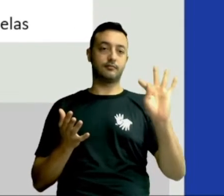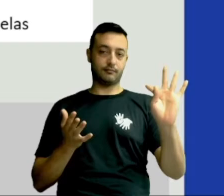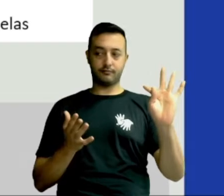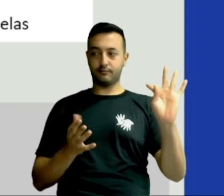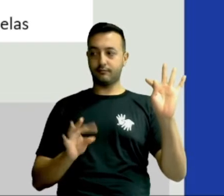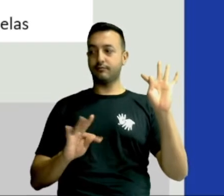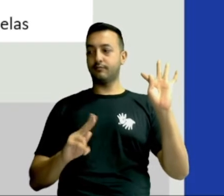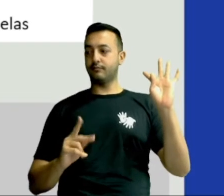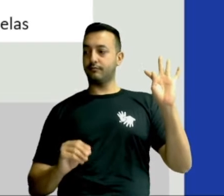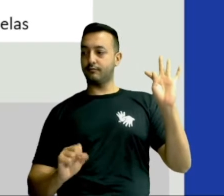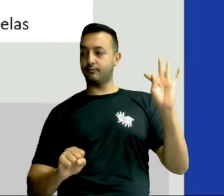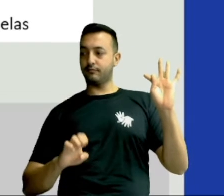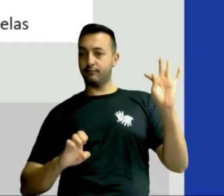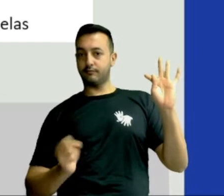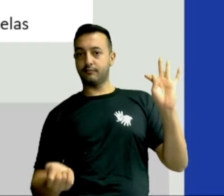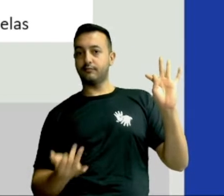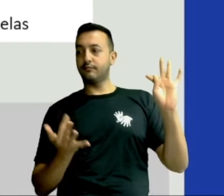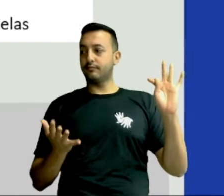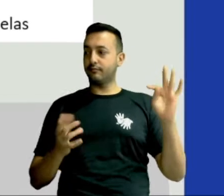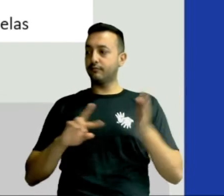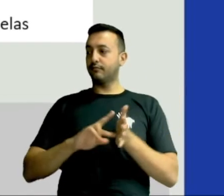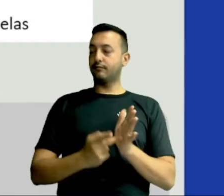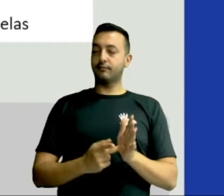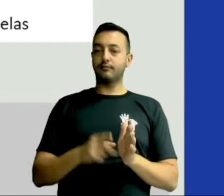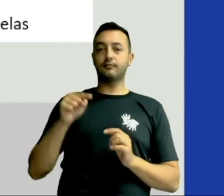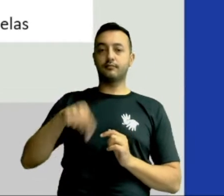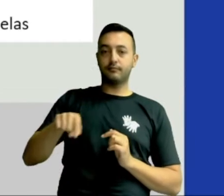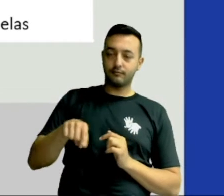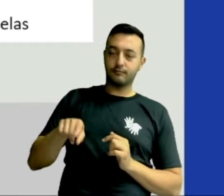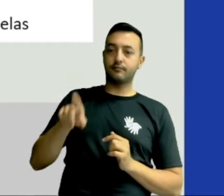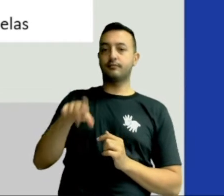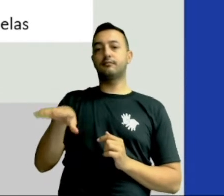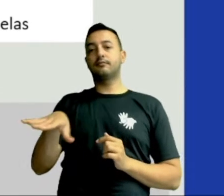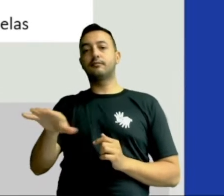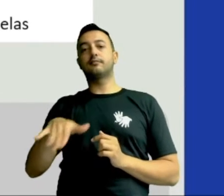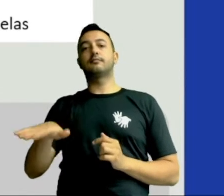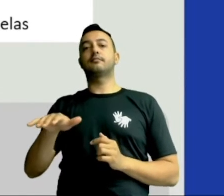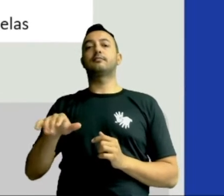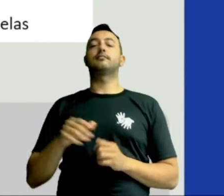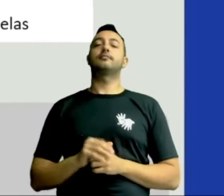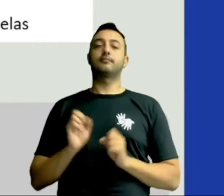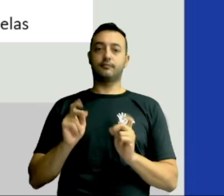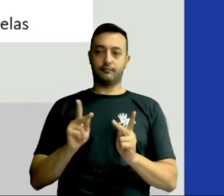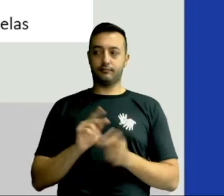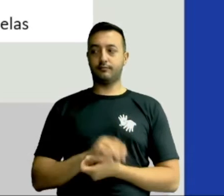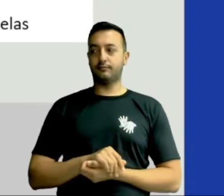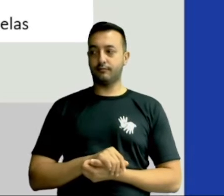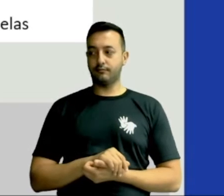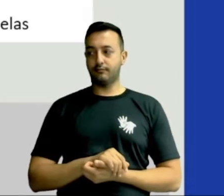que quer dizer esses essas aqueles Ou aquelas ok